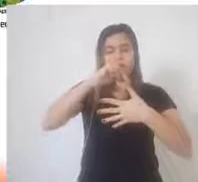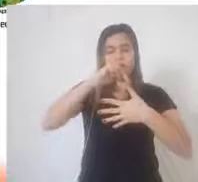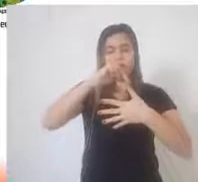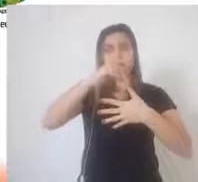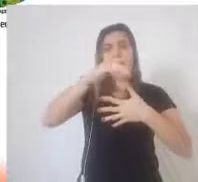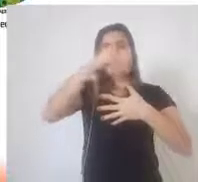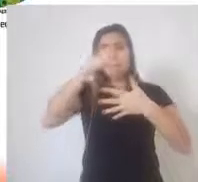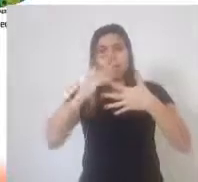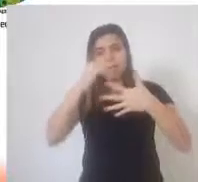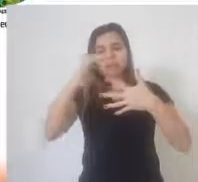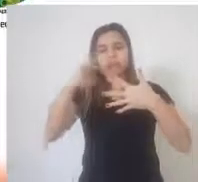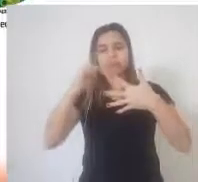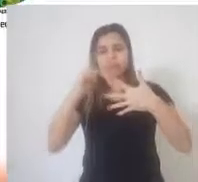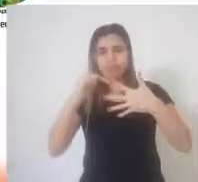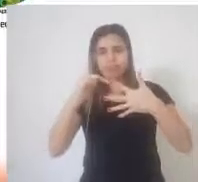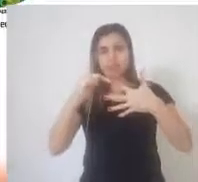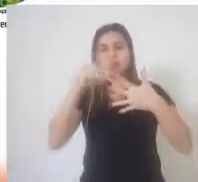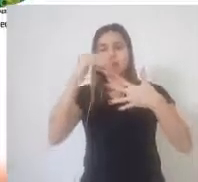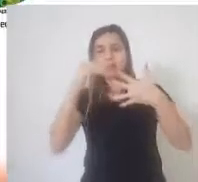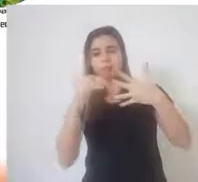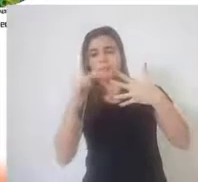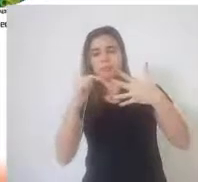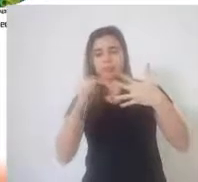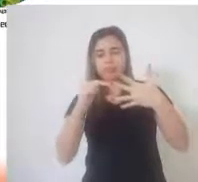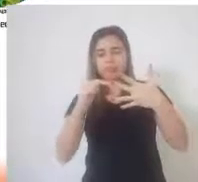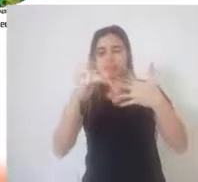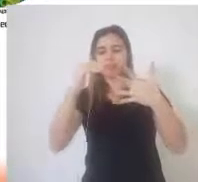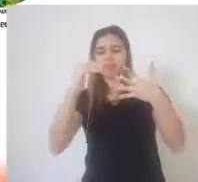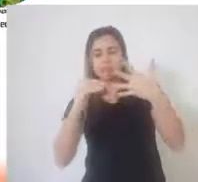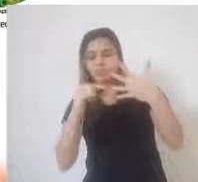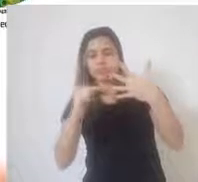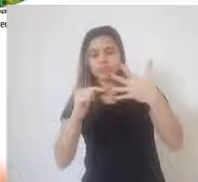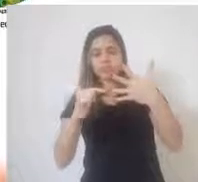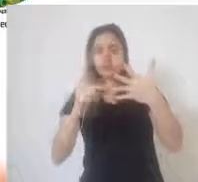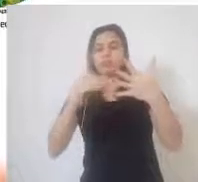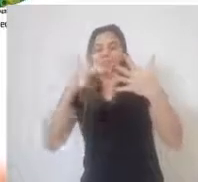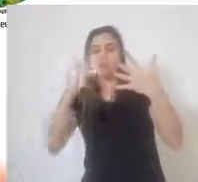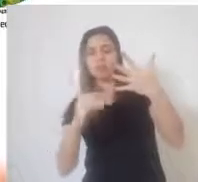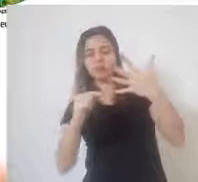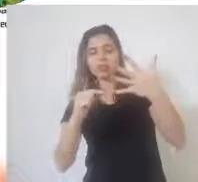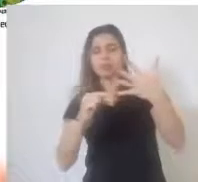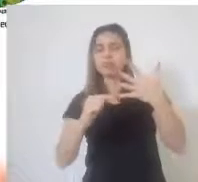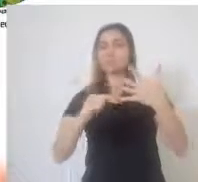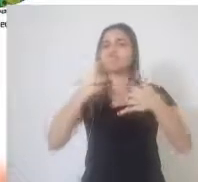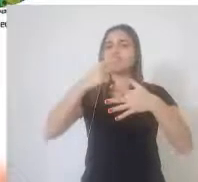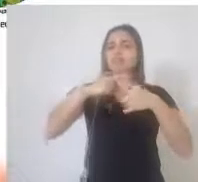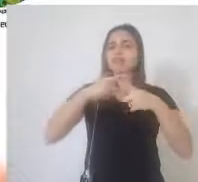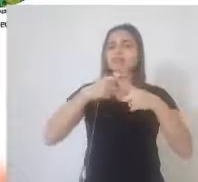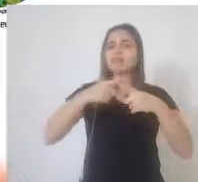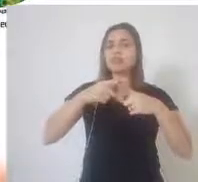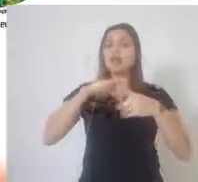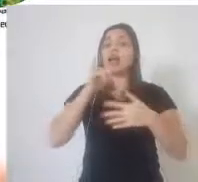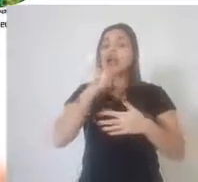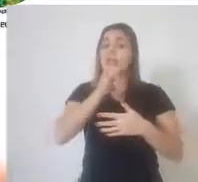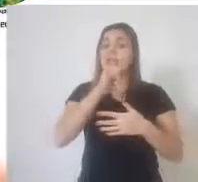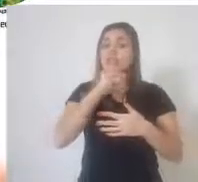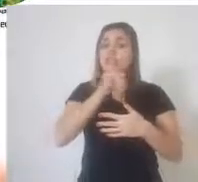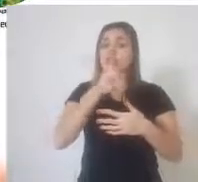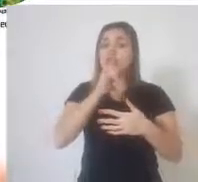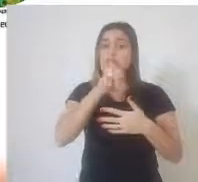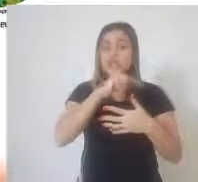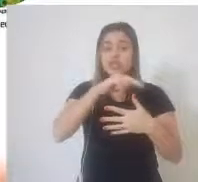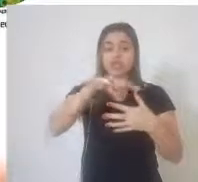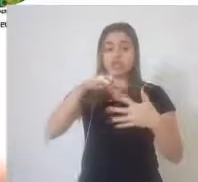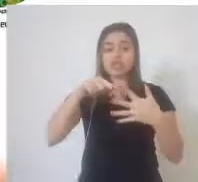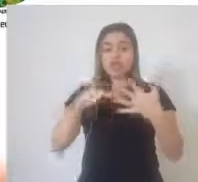dessas biomoléculas. Por quê? Porque as reações metabólicas dentro das células de todos os seres vivos, elas não